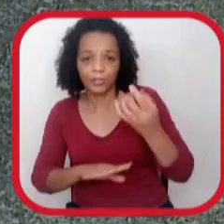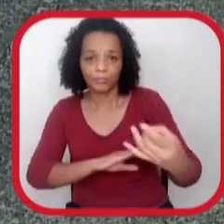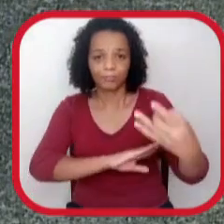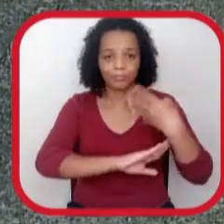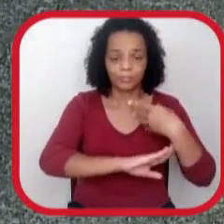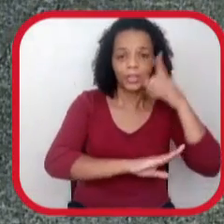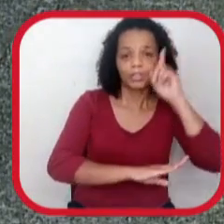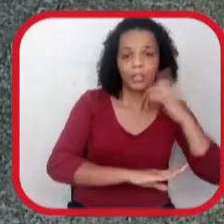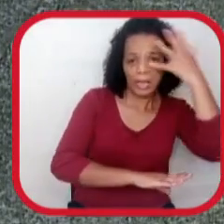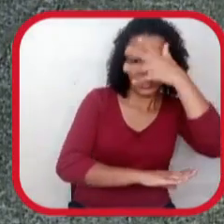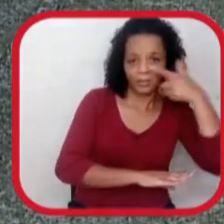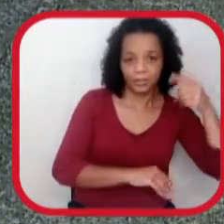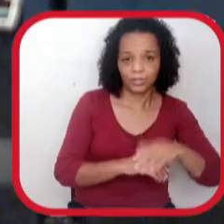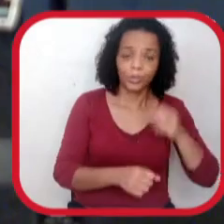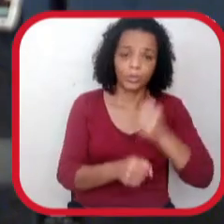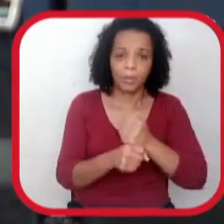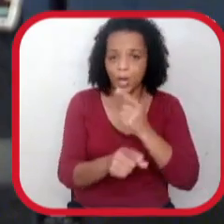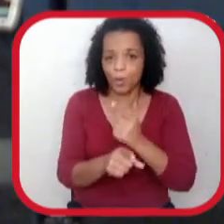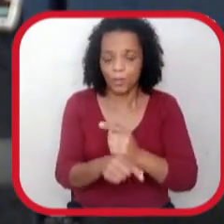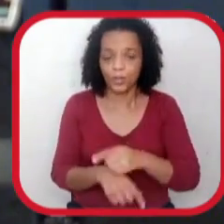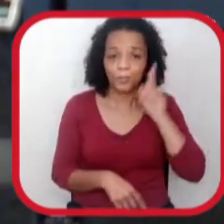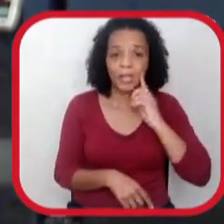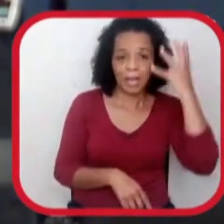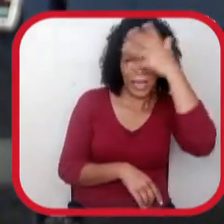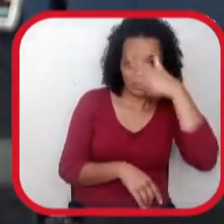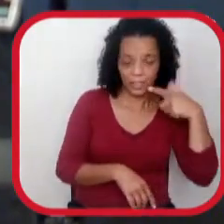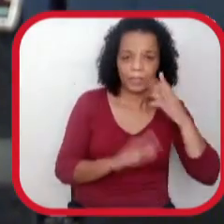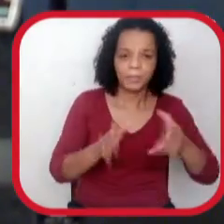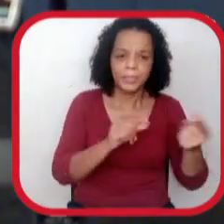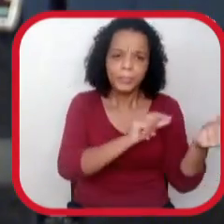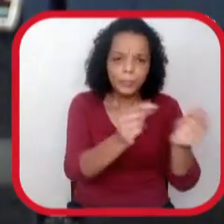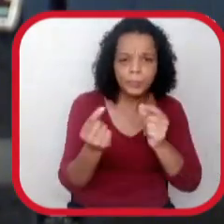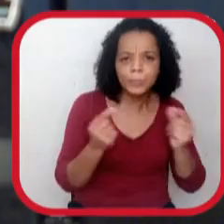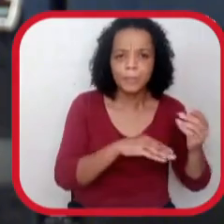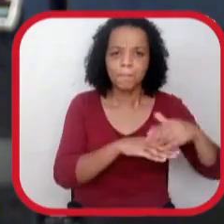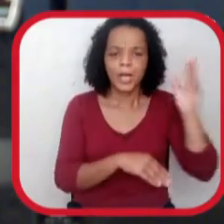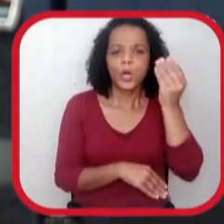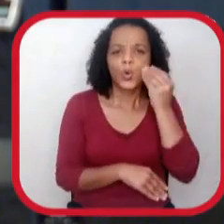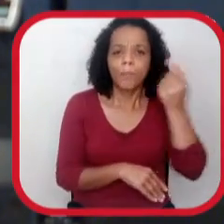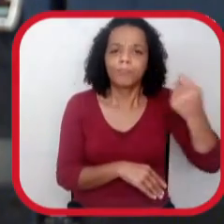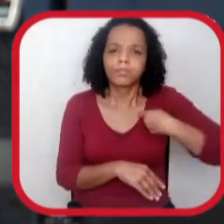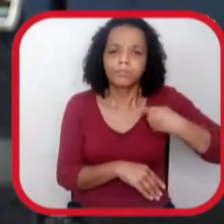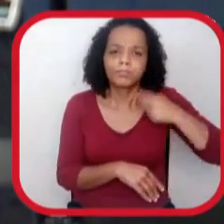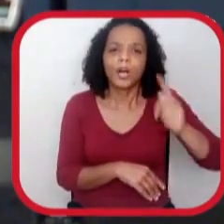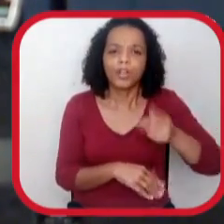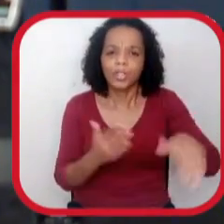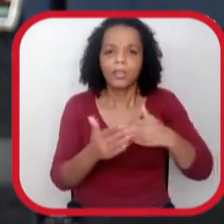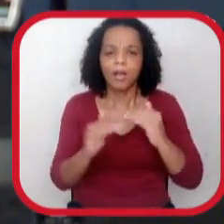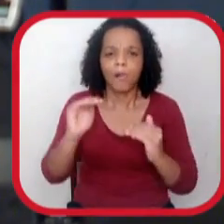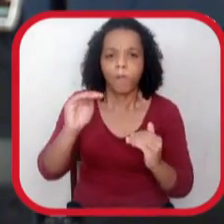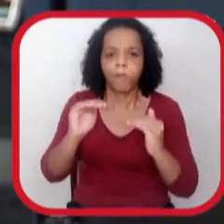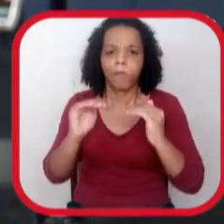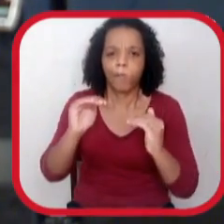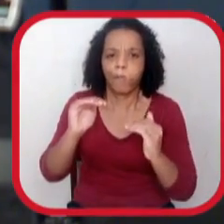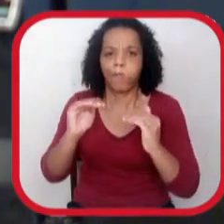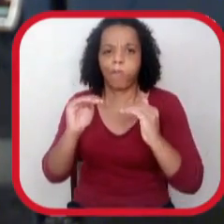recebe mais do que uma atriz quando estão em igualdade de circunstâncias. Regra geral, a atriz tem que discutir um bocadinho mais os cachês para eles serem